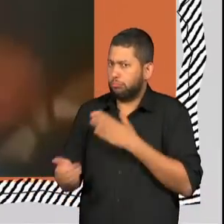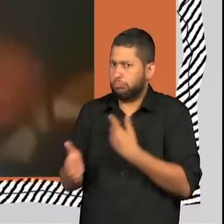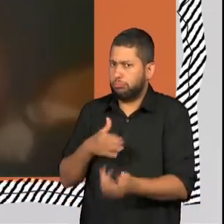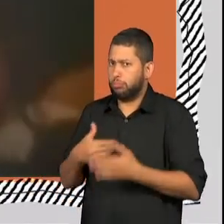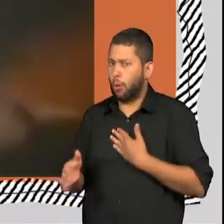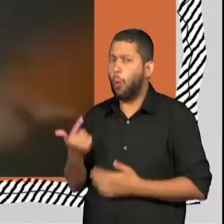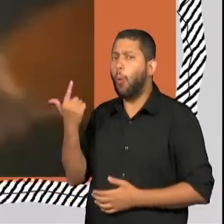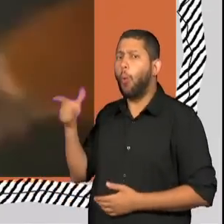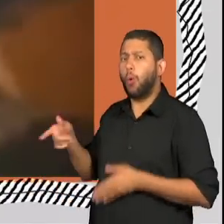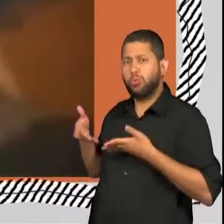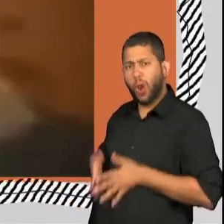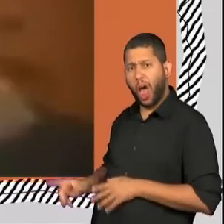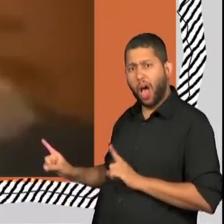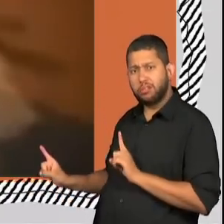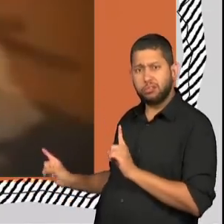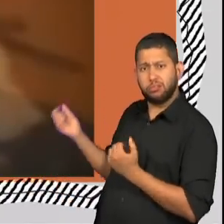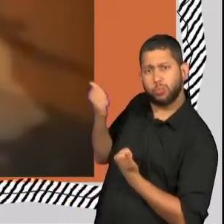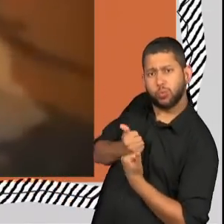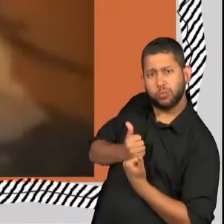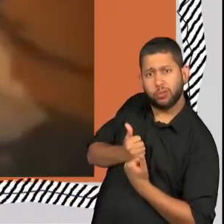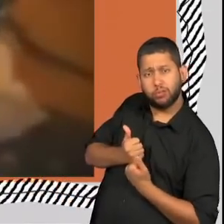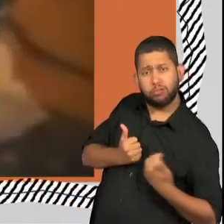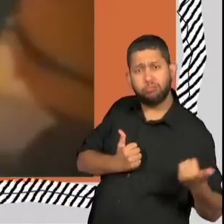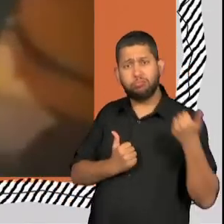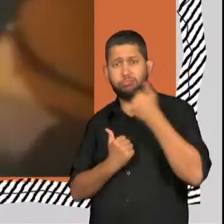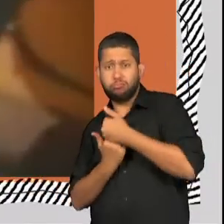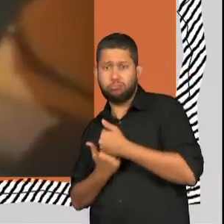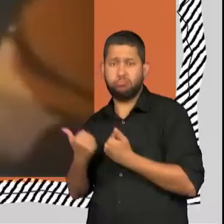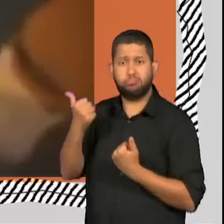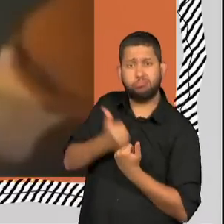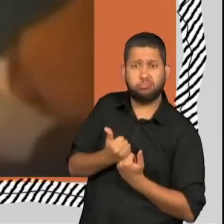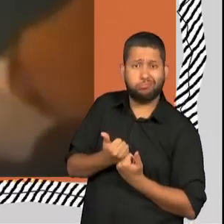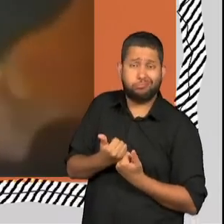nem eu, pior ou melhor.